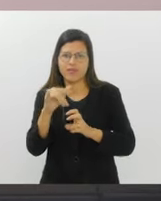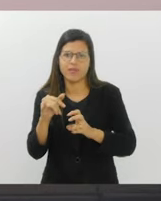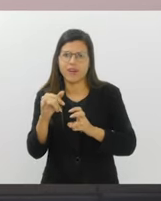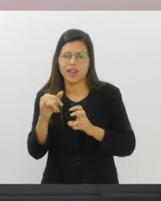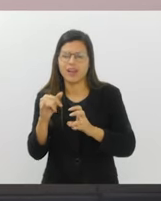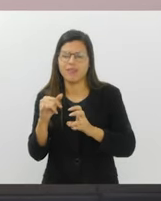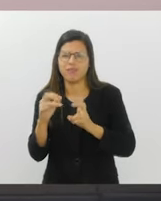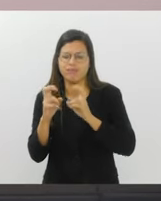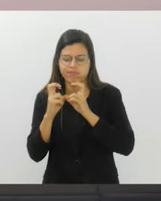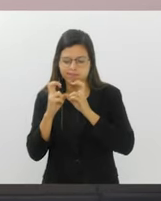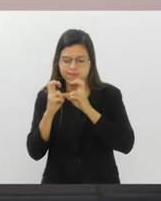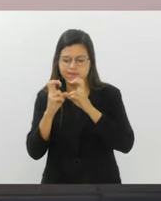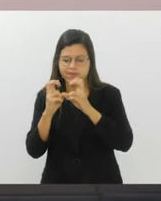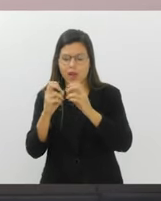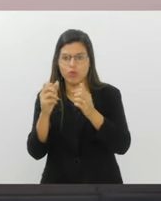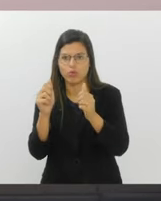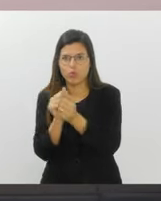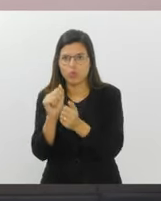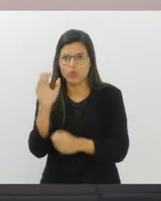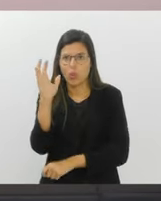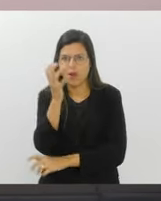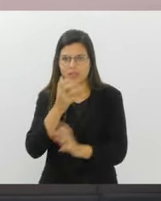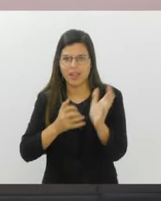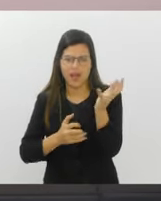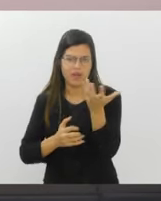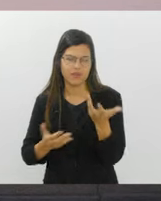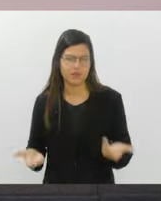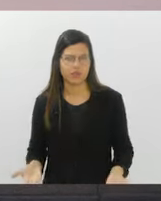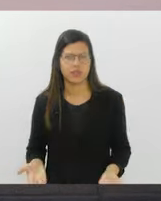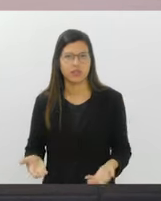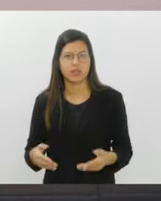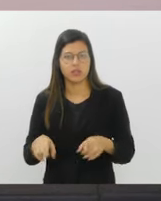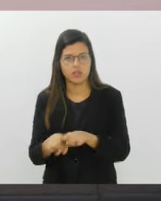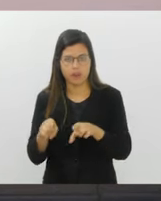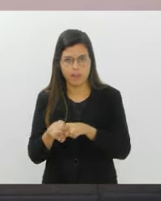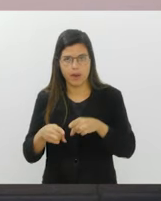margens. Muros quebrados,